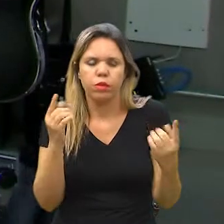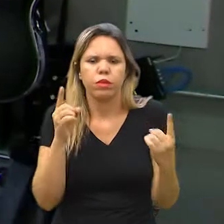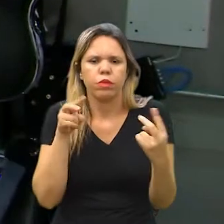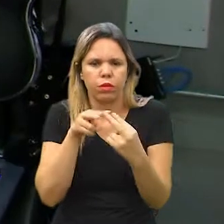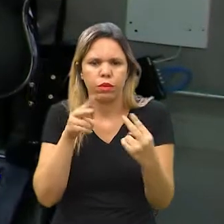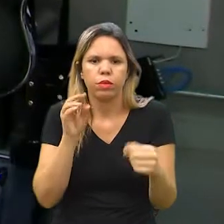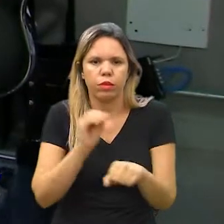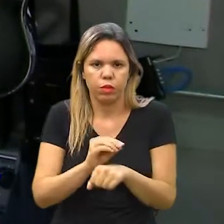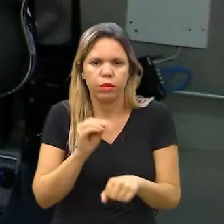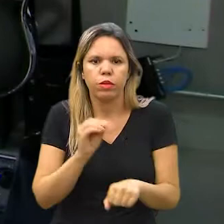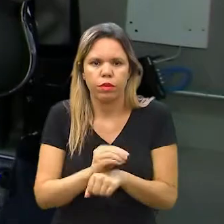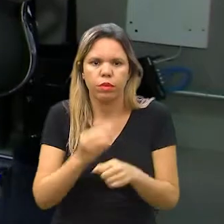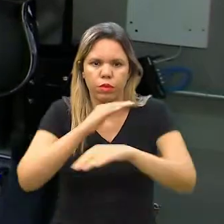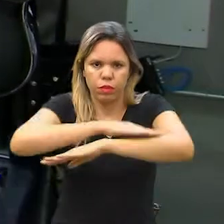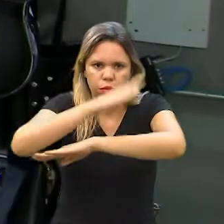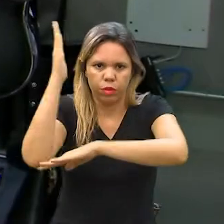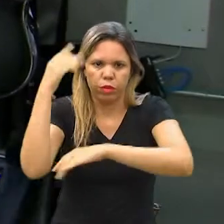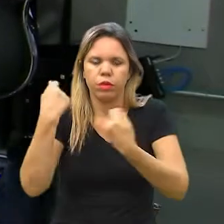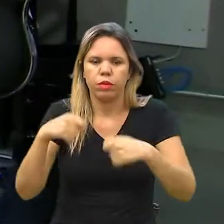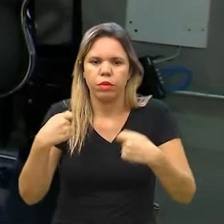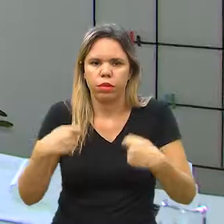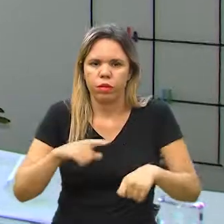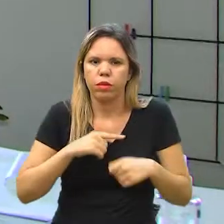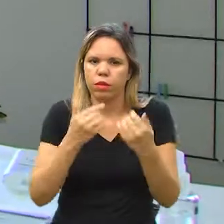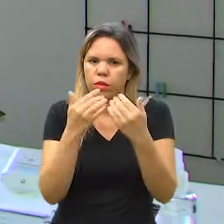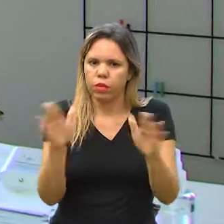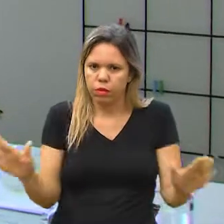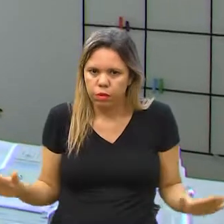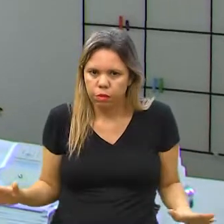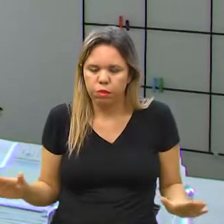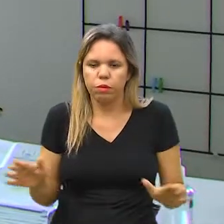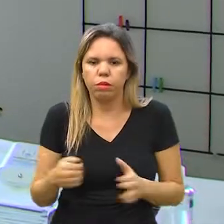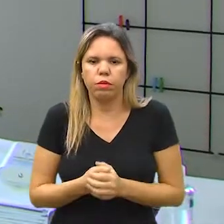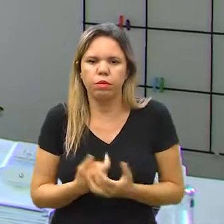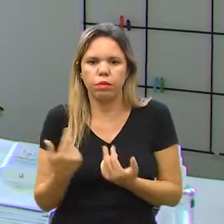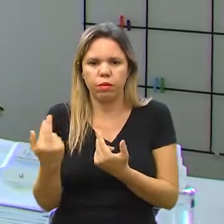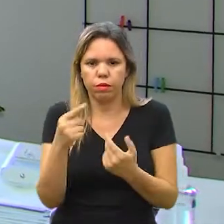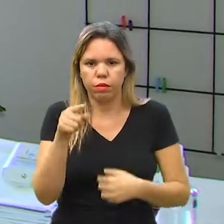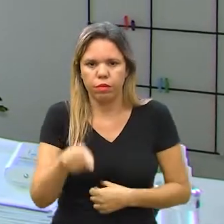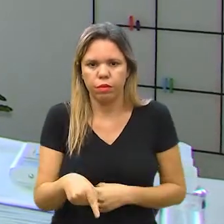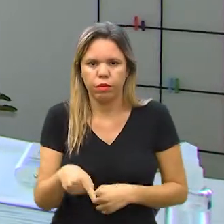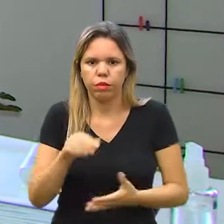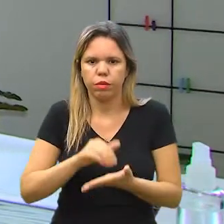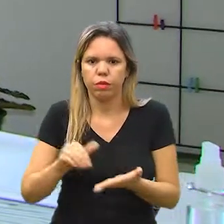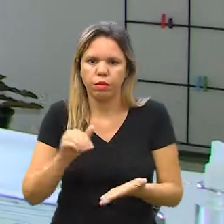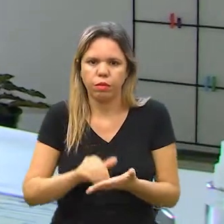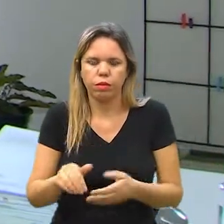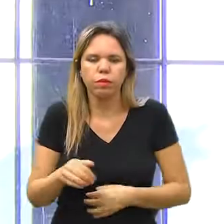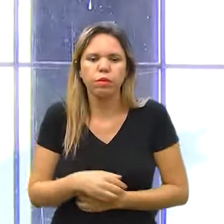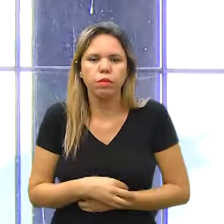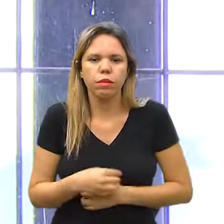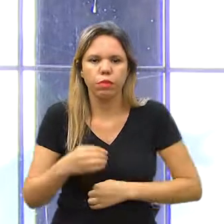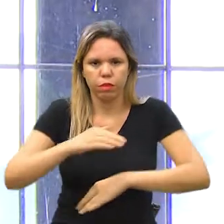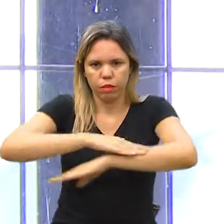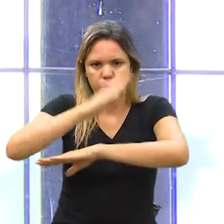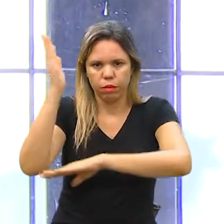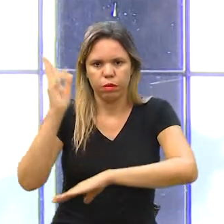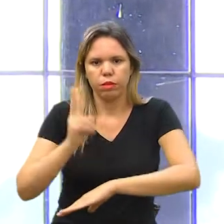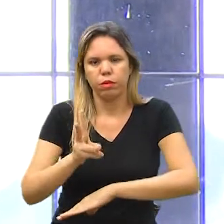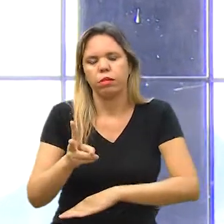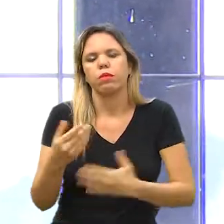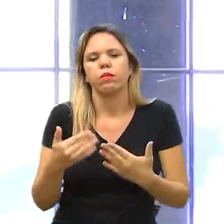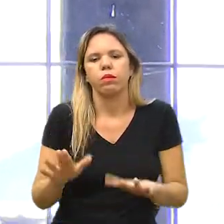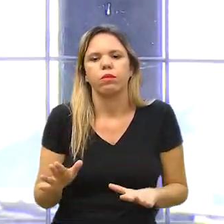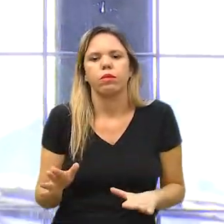mas protegidas a janelas elas preferencialmente precisam ficar abertos com meu caso aqui do escritório em que as janelas estão abertas